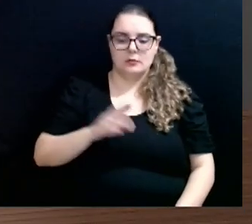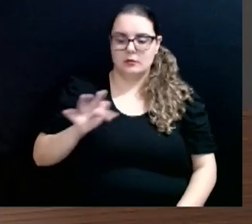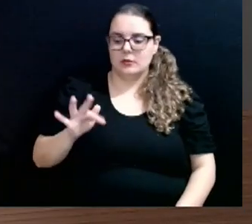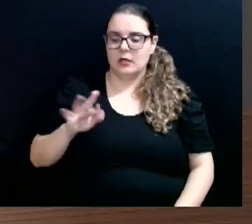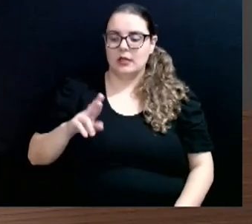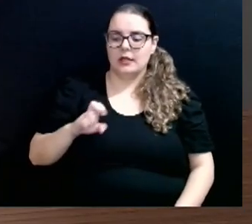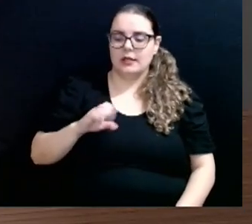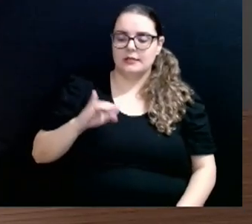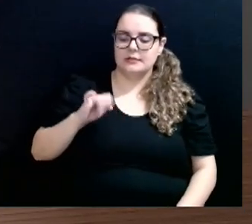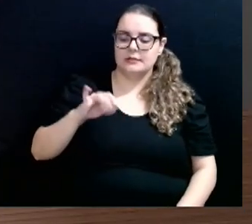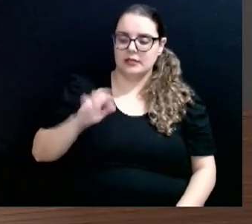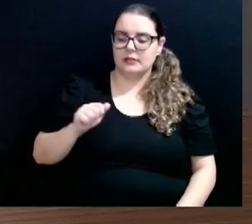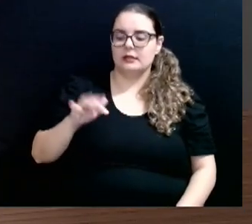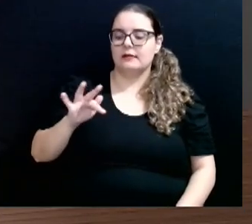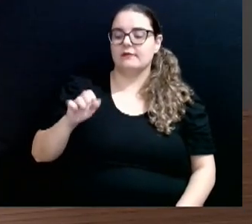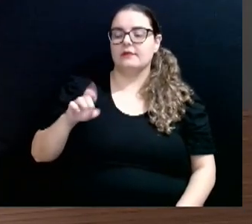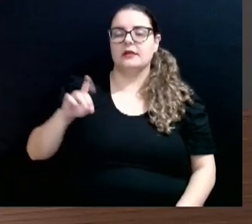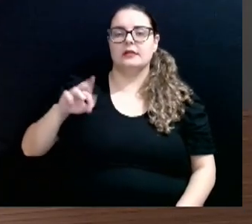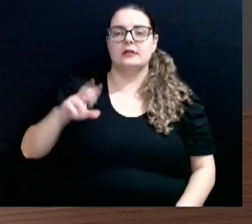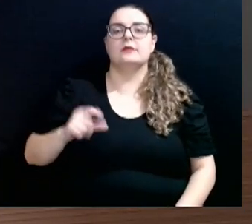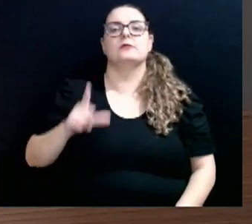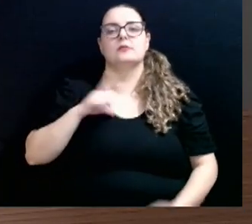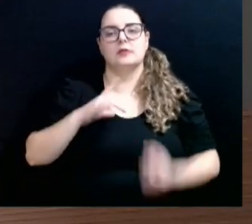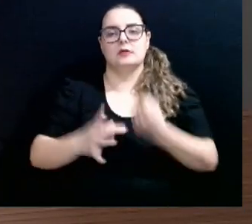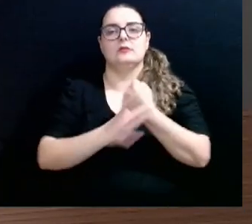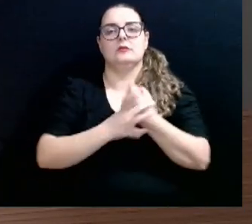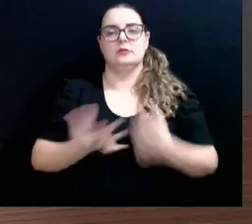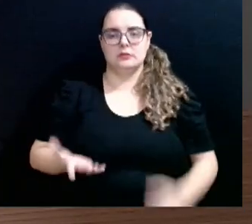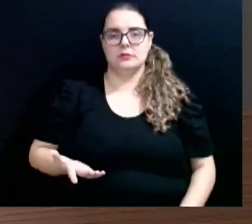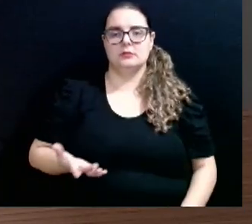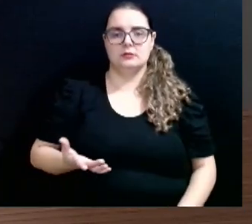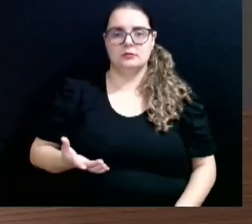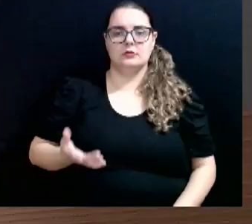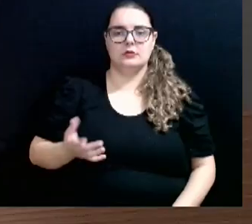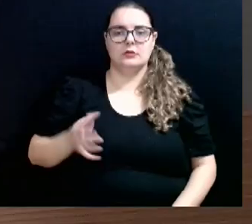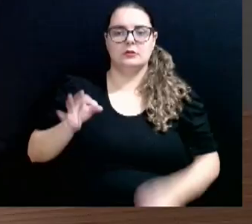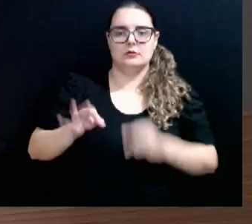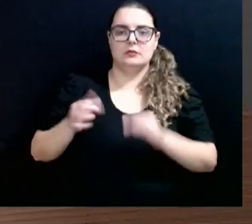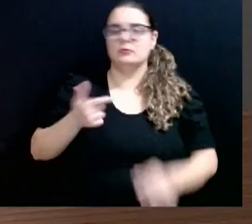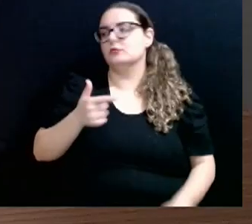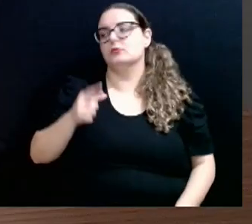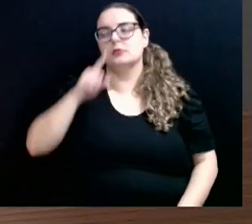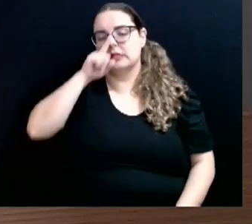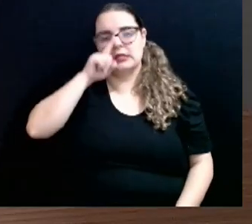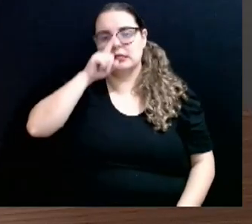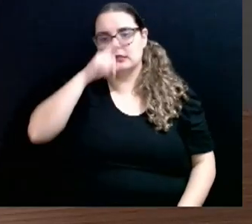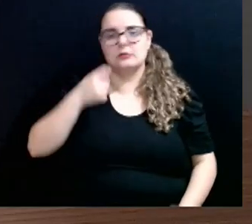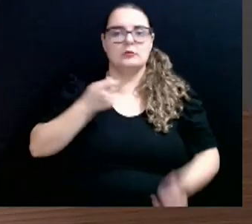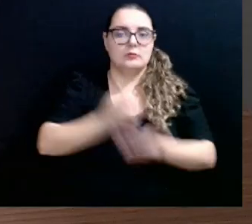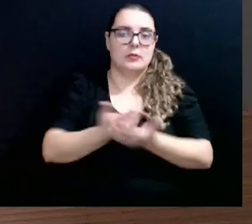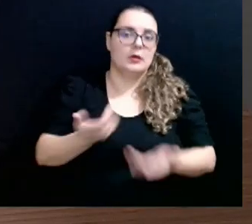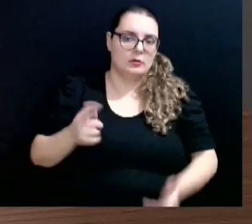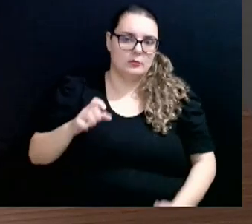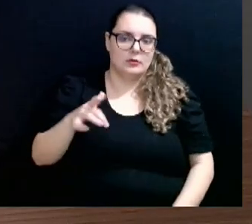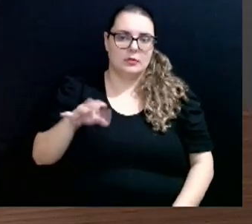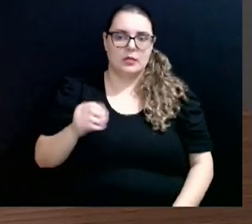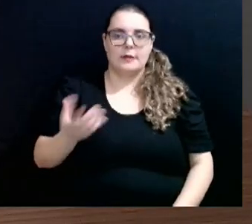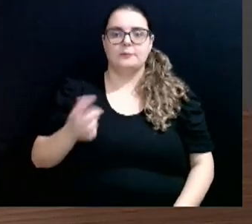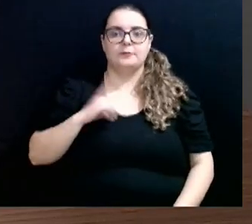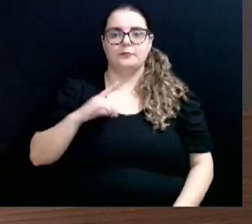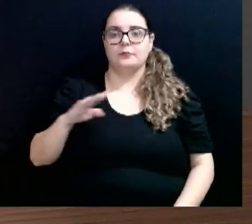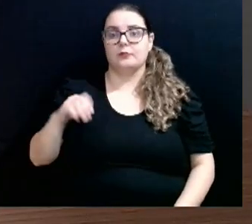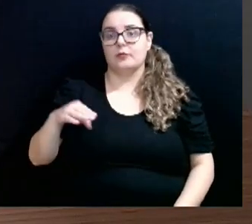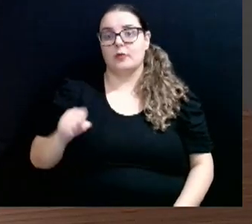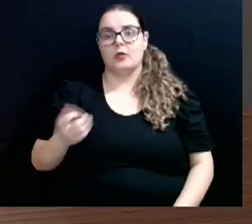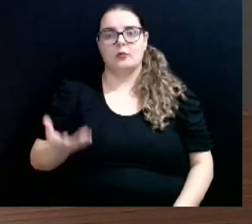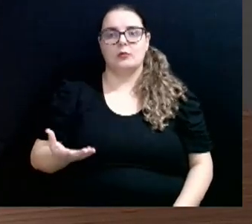eles têm segurança jurídica. Não há risco para quem comprar algo nesses leilões de ter o bem tomado de